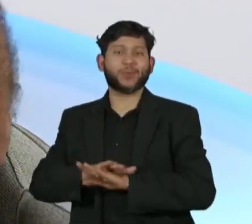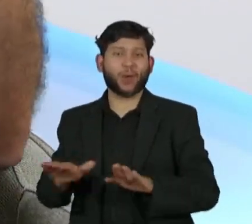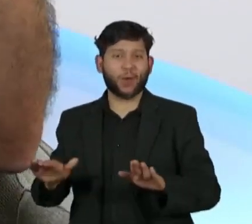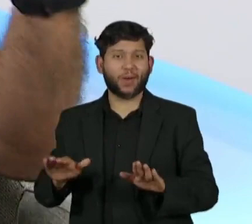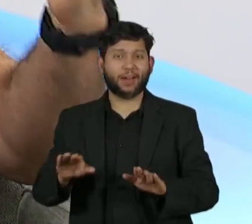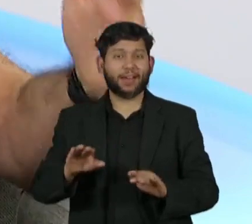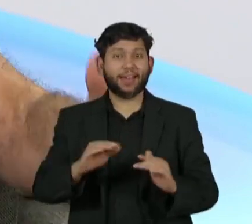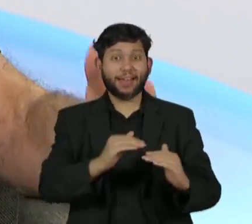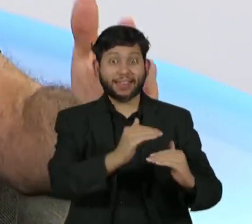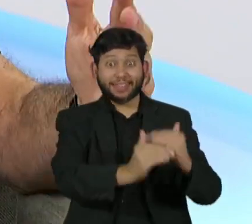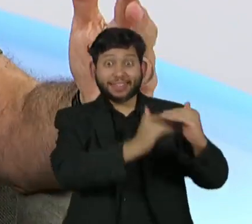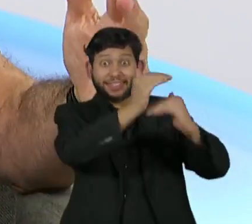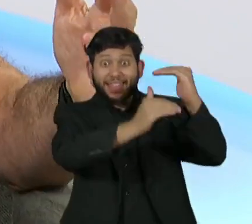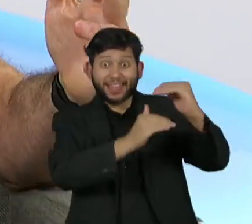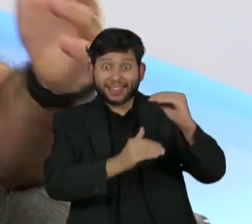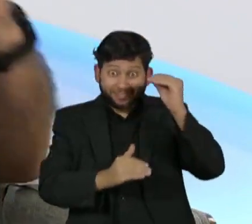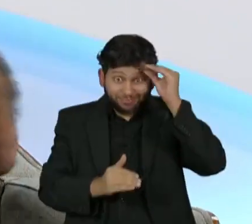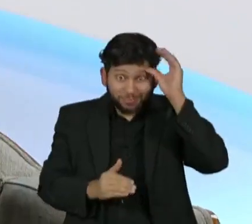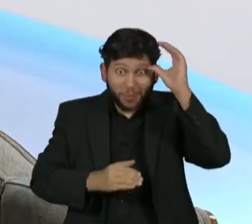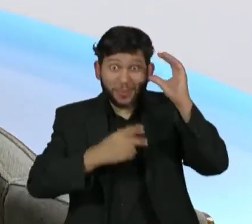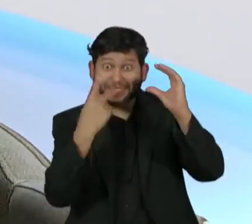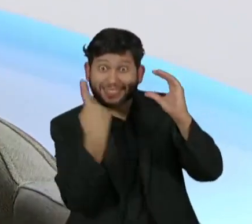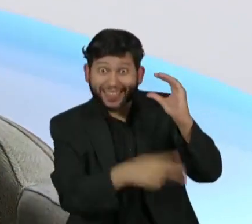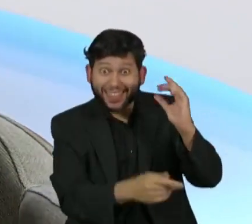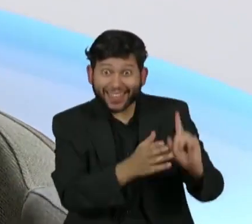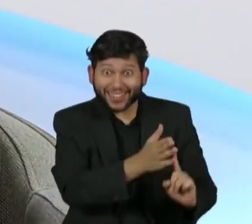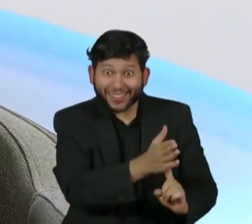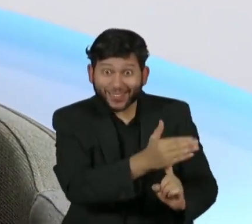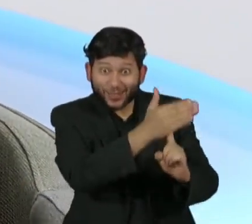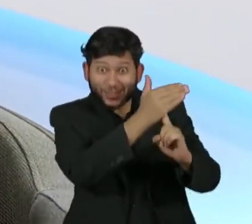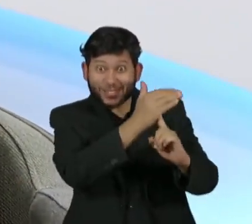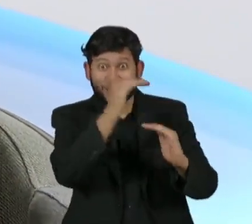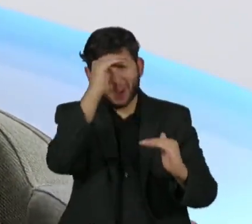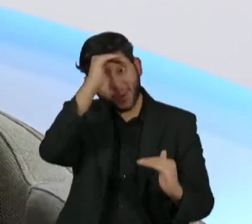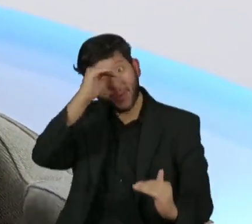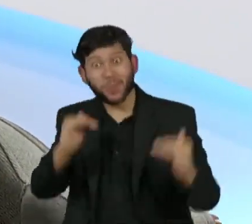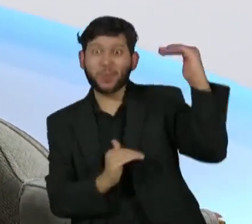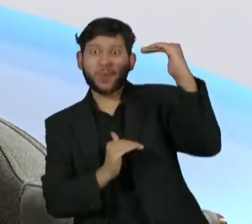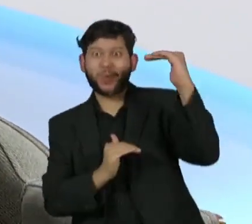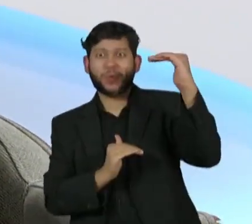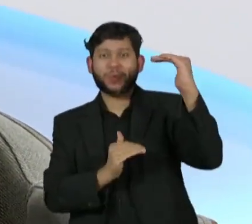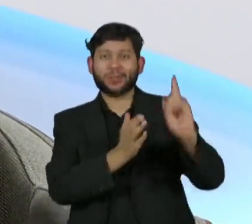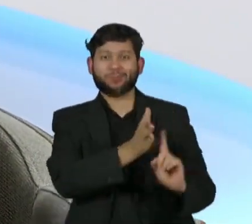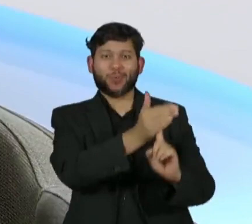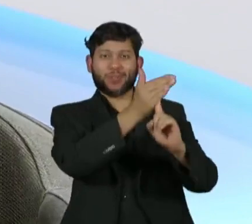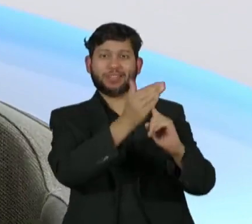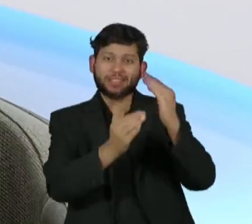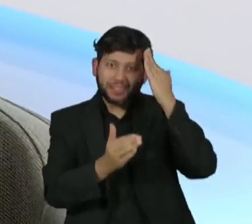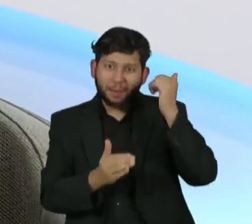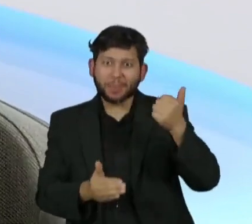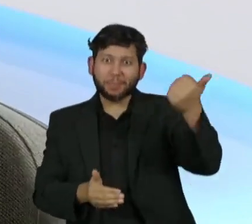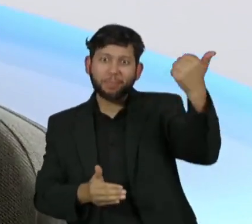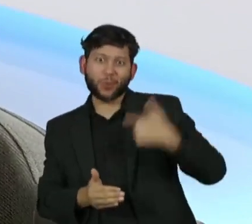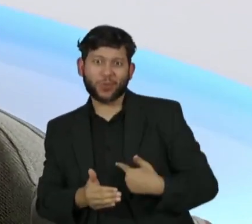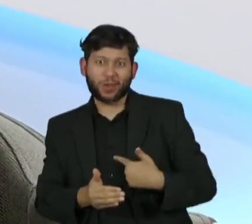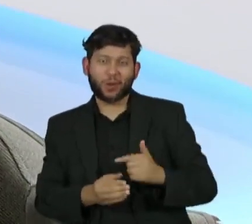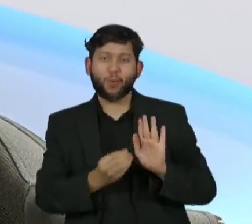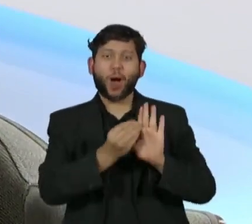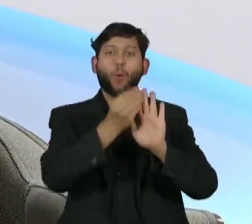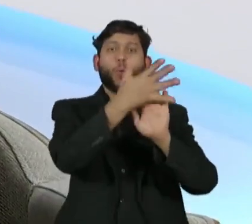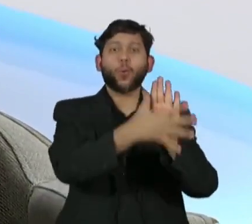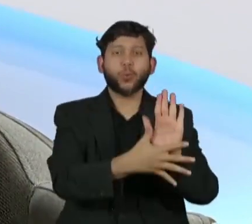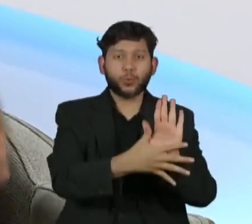mais entender o conhecimento que estaria sendo desenvolvido por artefatos meramente tecnológicos leia-se algoritmos